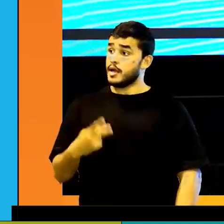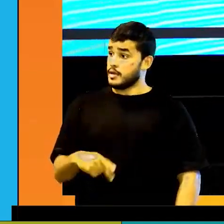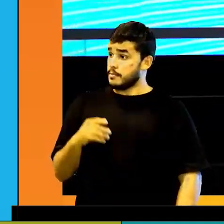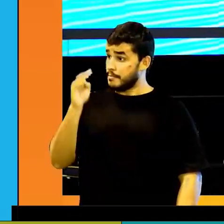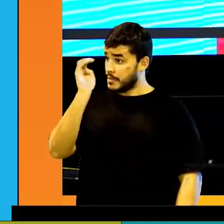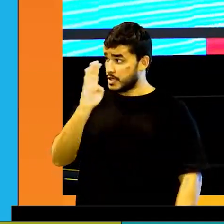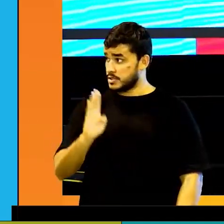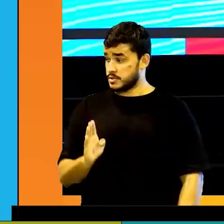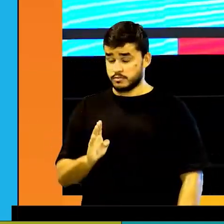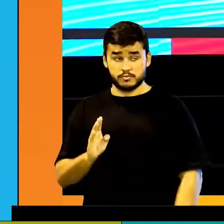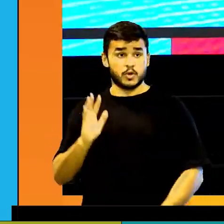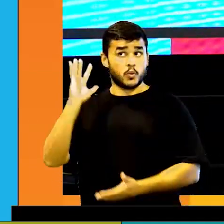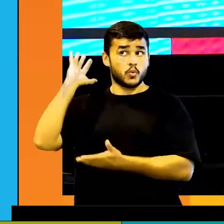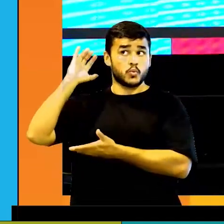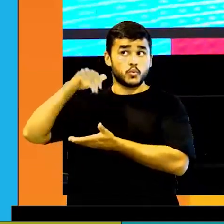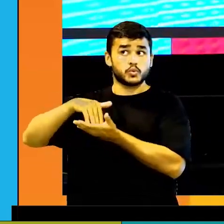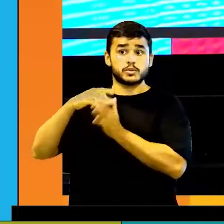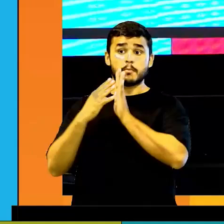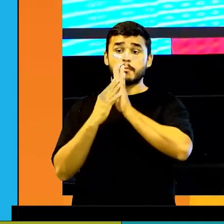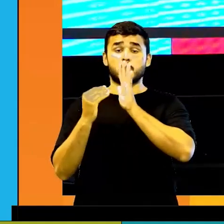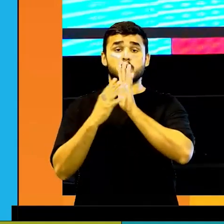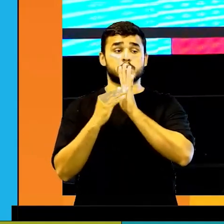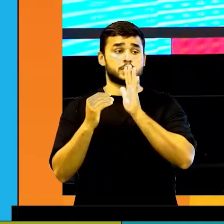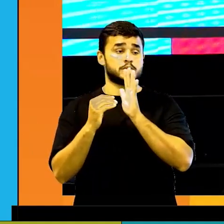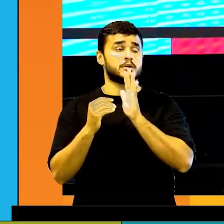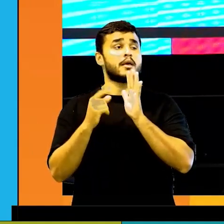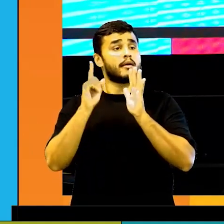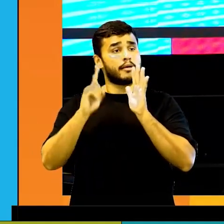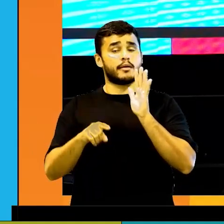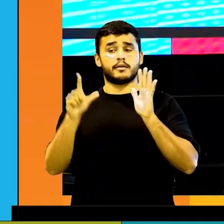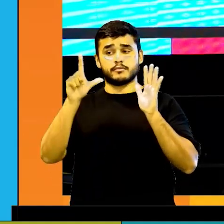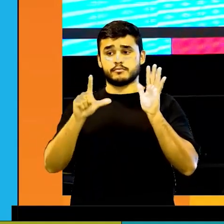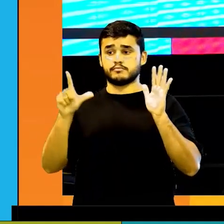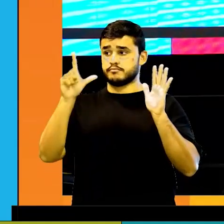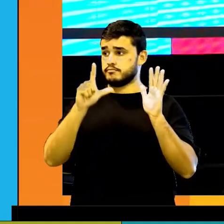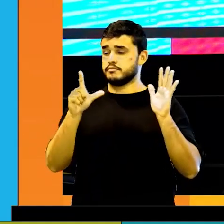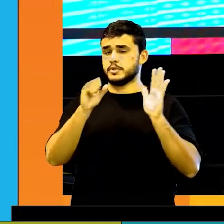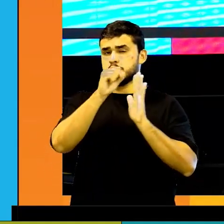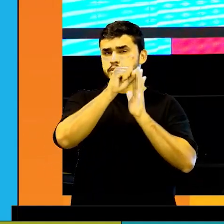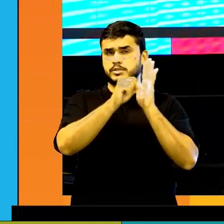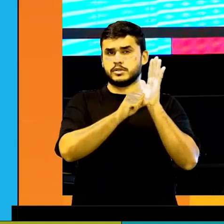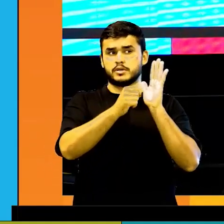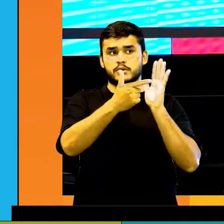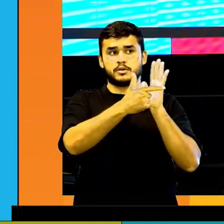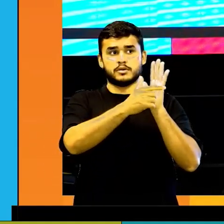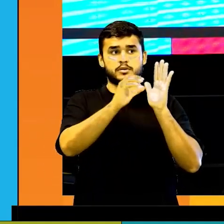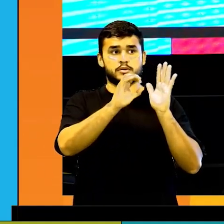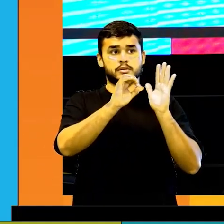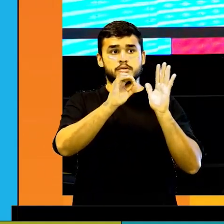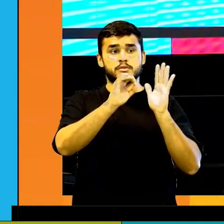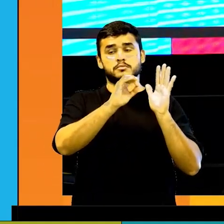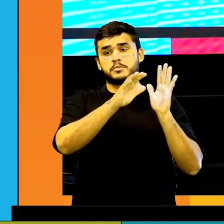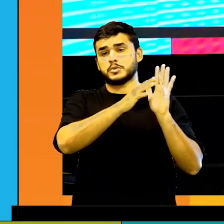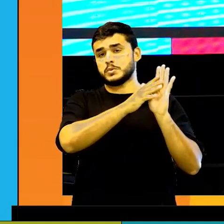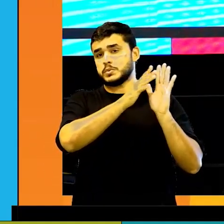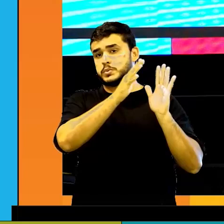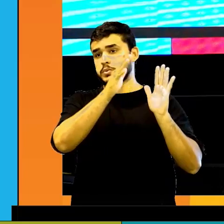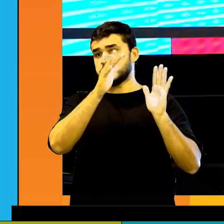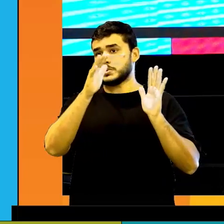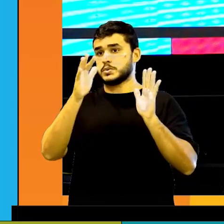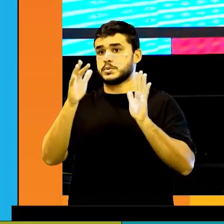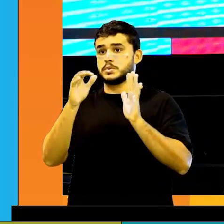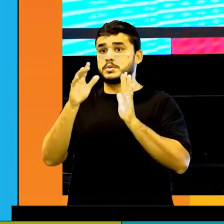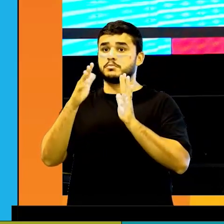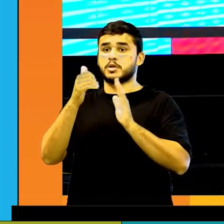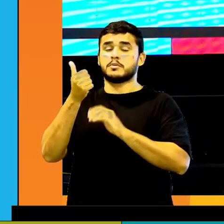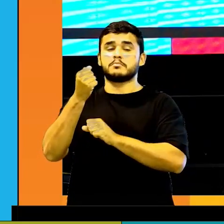brasileira foi o modernismo, que se estendeu desde o início do século XX até aproximadamente ao final da década